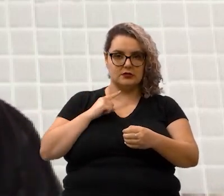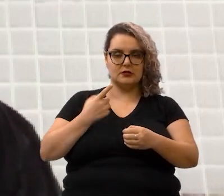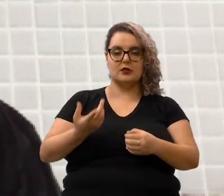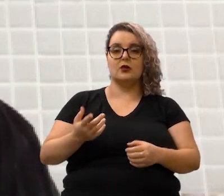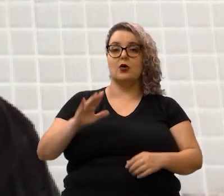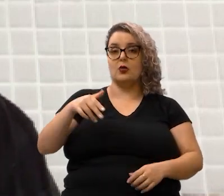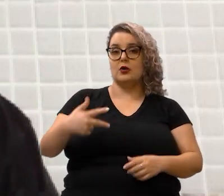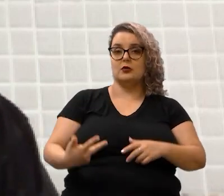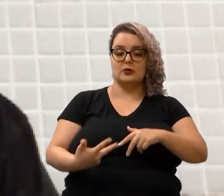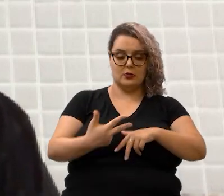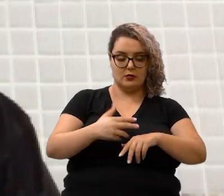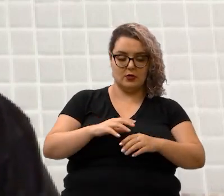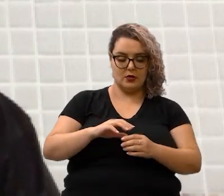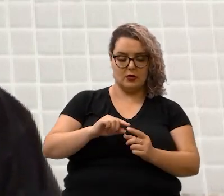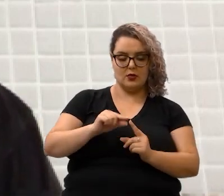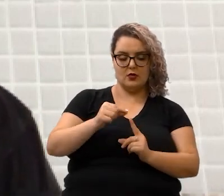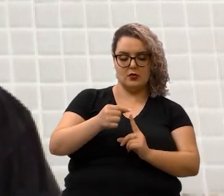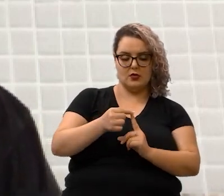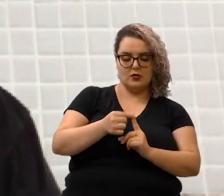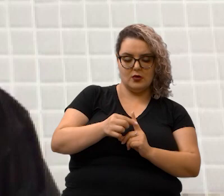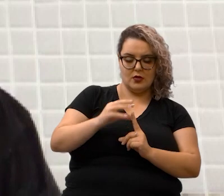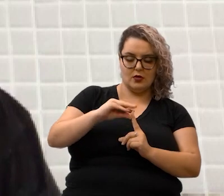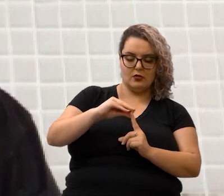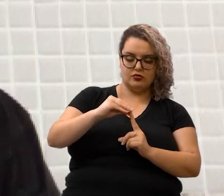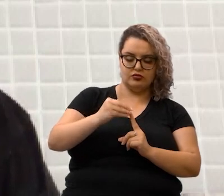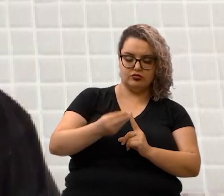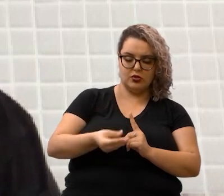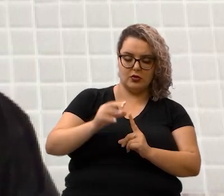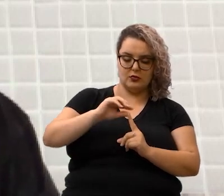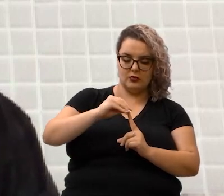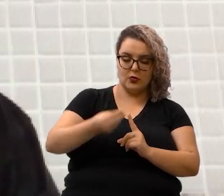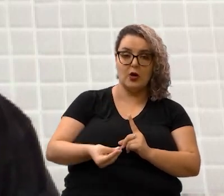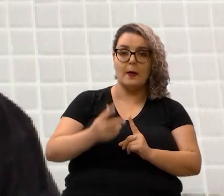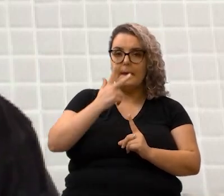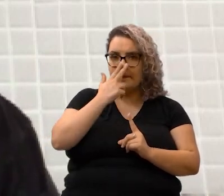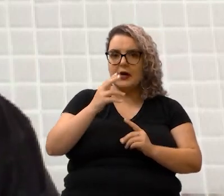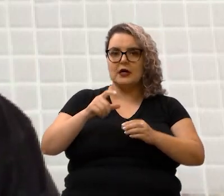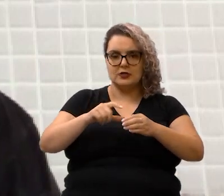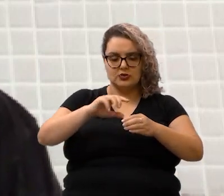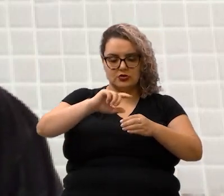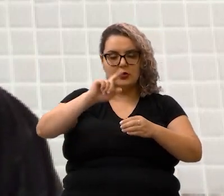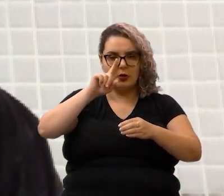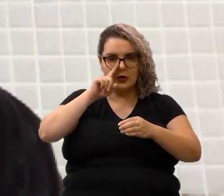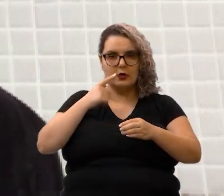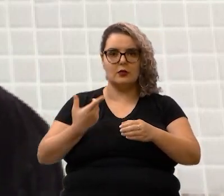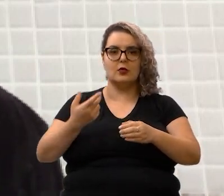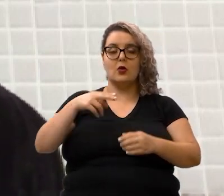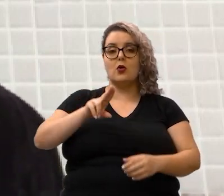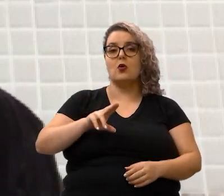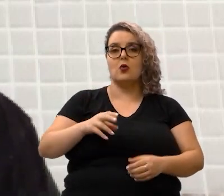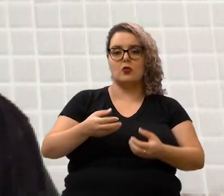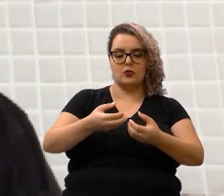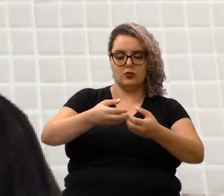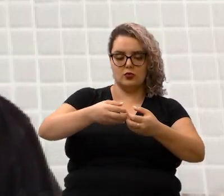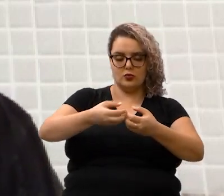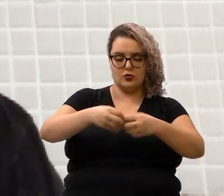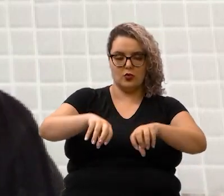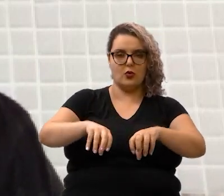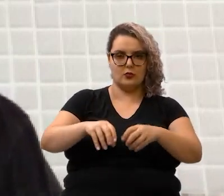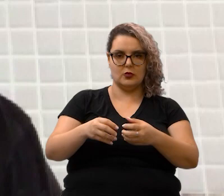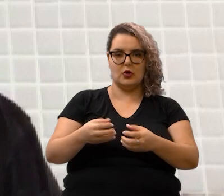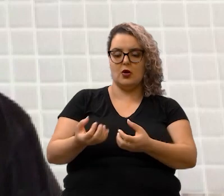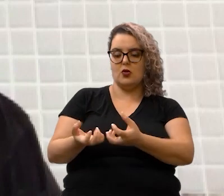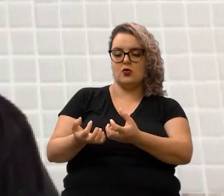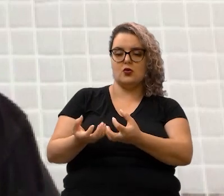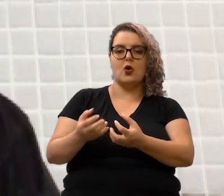cirurgia, a gente, quando expõe a cabeça do fêmur, aquilo descasca como se fosse uma casca de cebola realmente, ou você descascando um ovo cozido, você